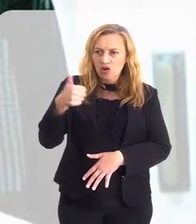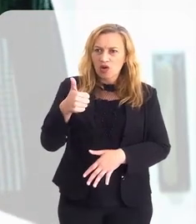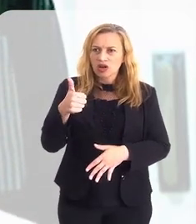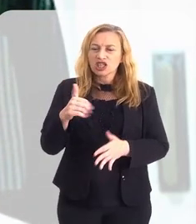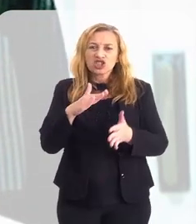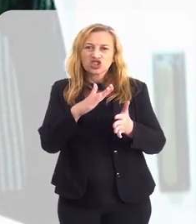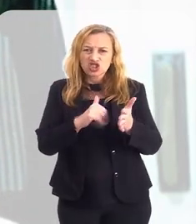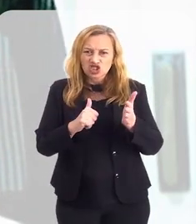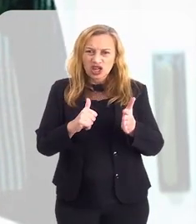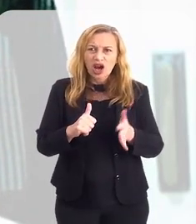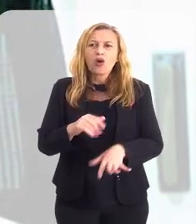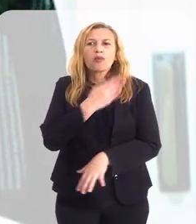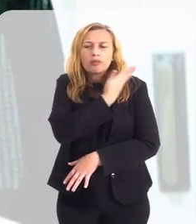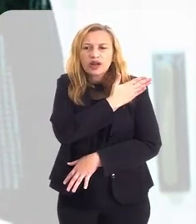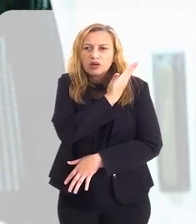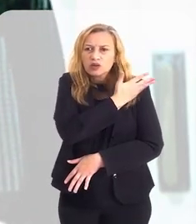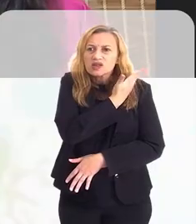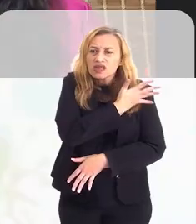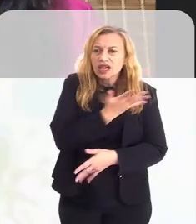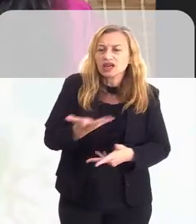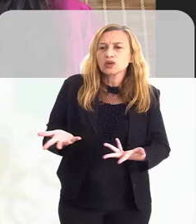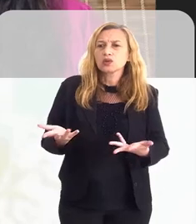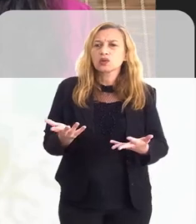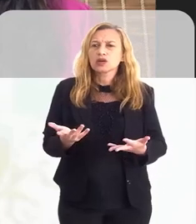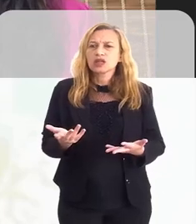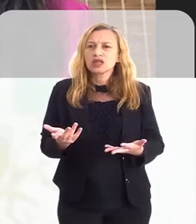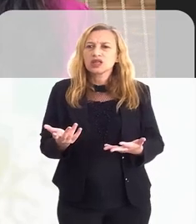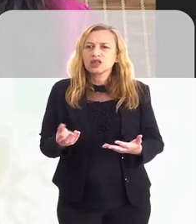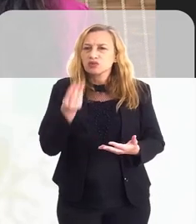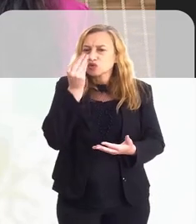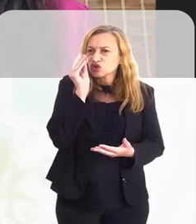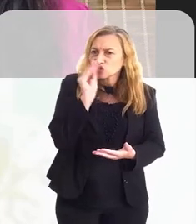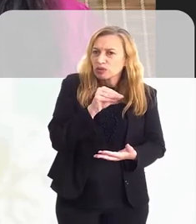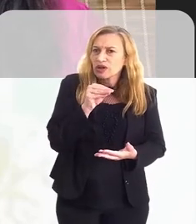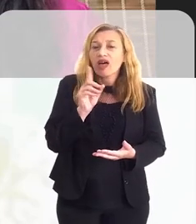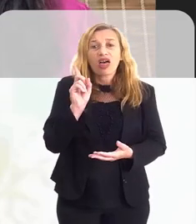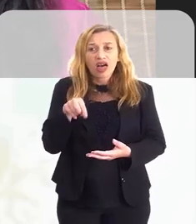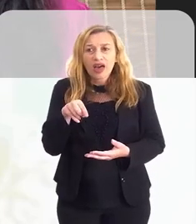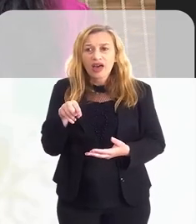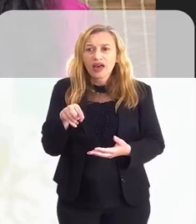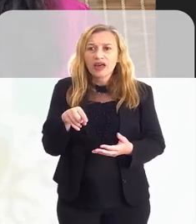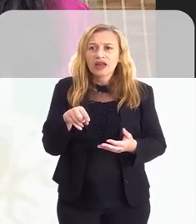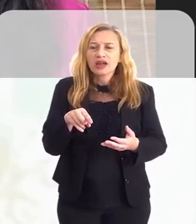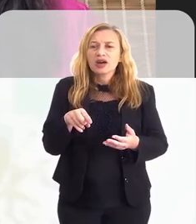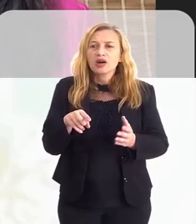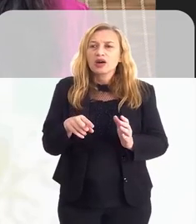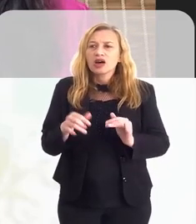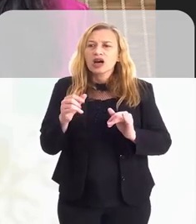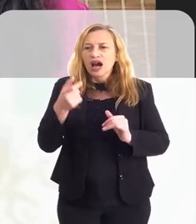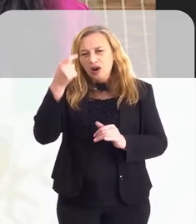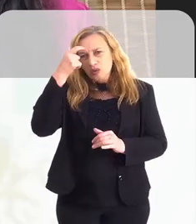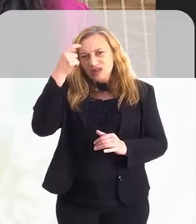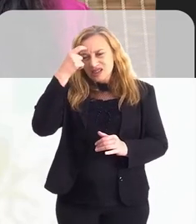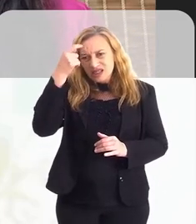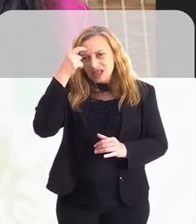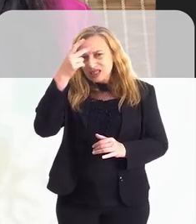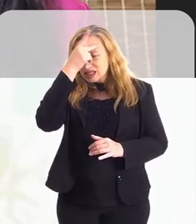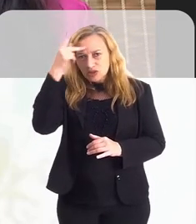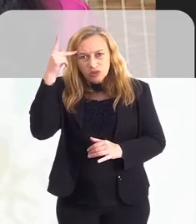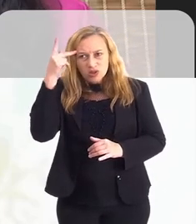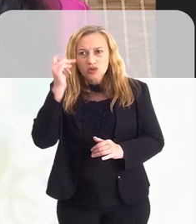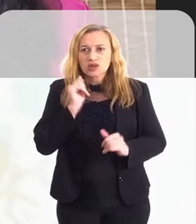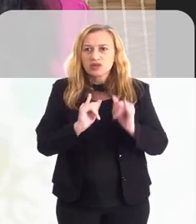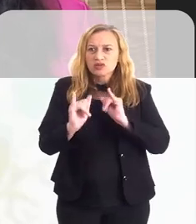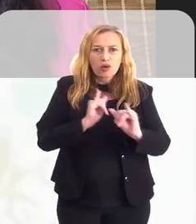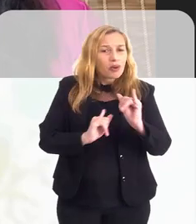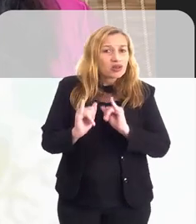forma de superar preconceito, estigma, né, discriminação, é elevando o nível de consciência das pessoas. E como é que a gente